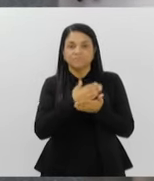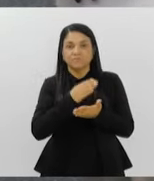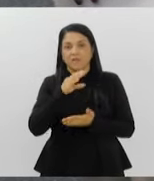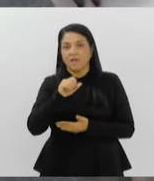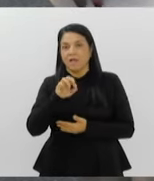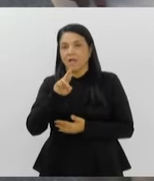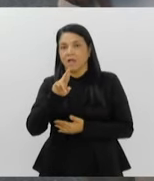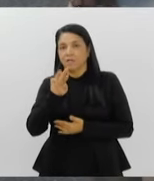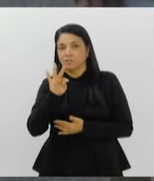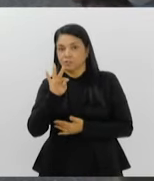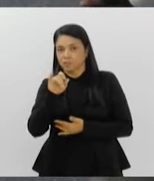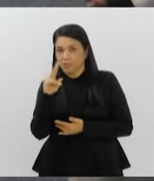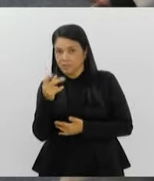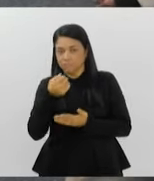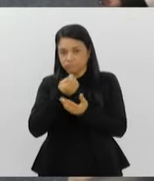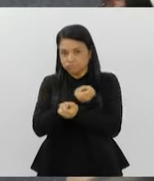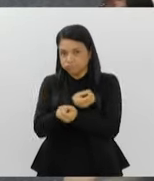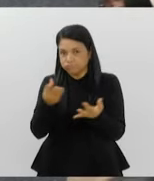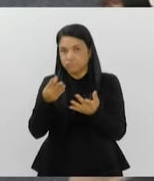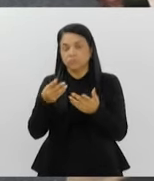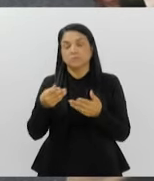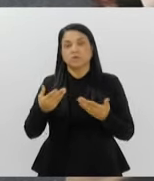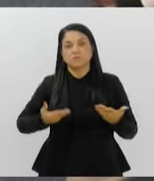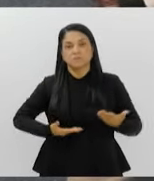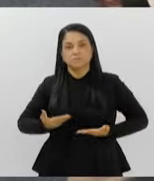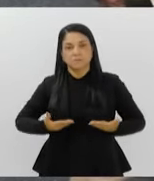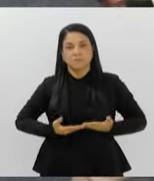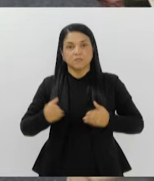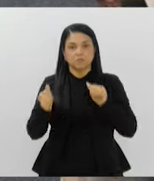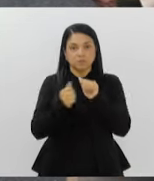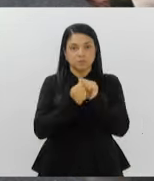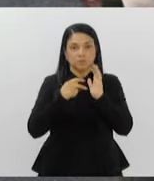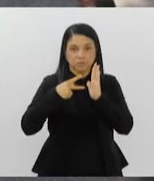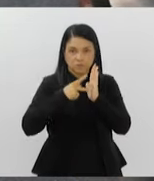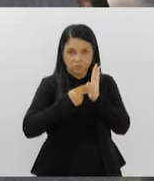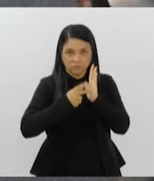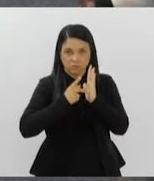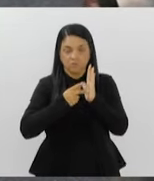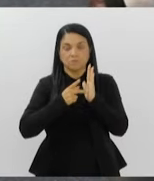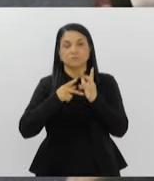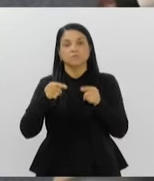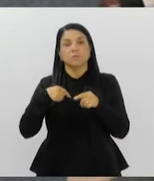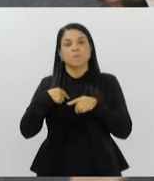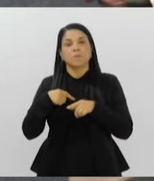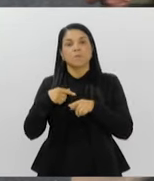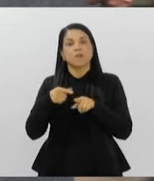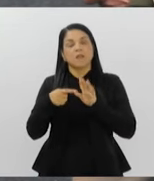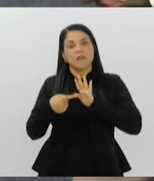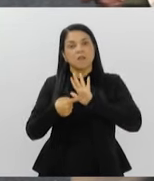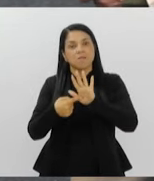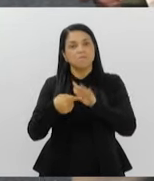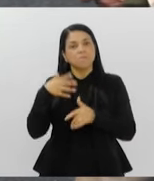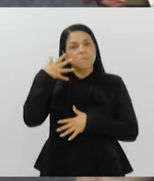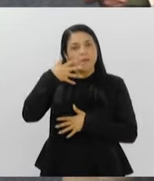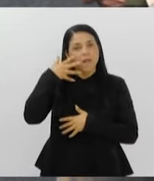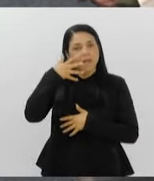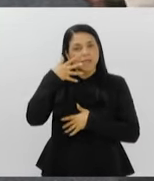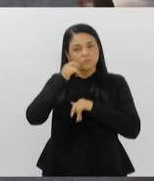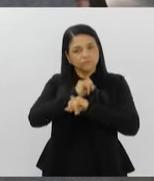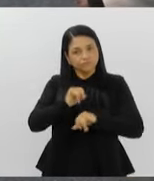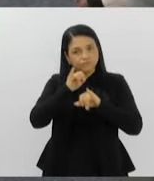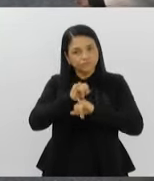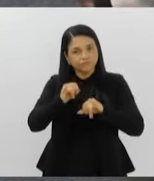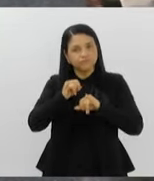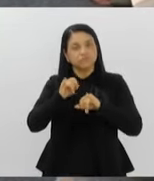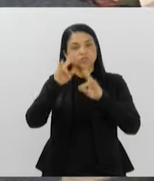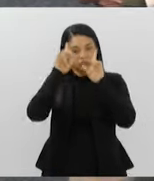distribuindo para as domésticas, juntamente com o sindicato, e também buscando levar nas nossas palestras de direitos humanos,